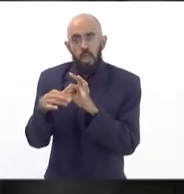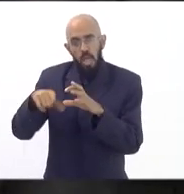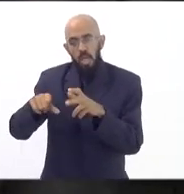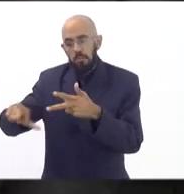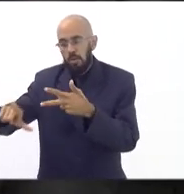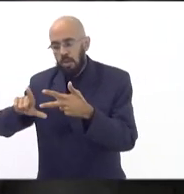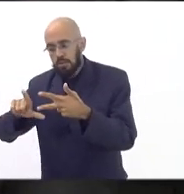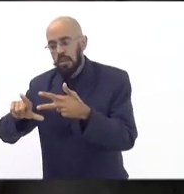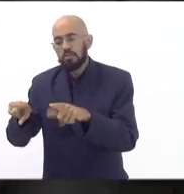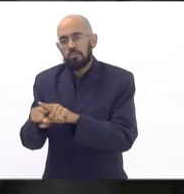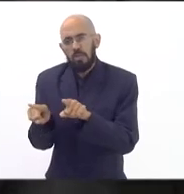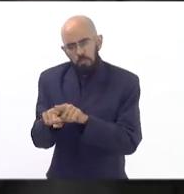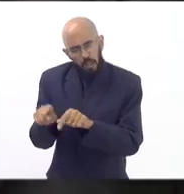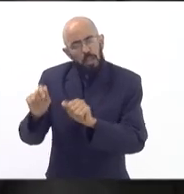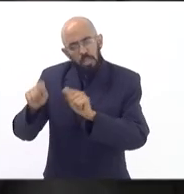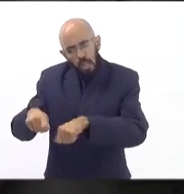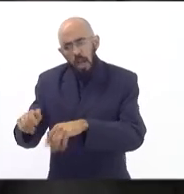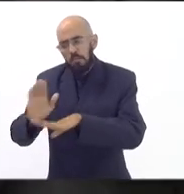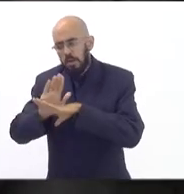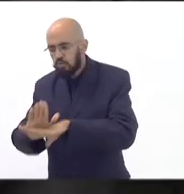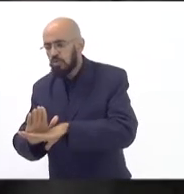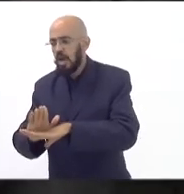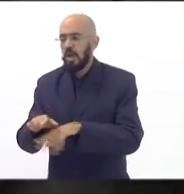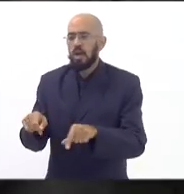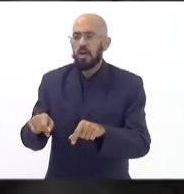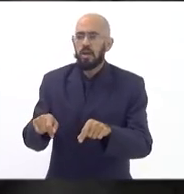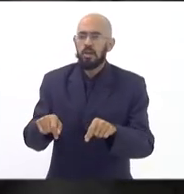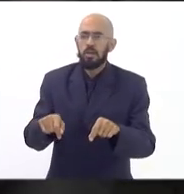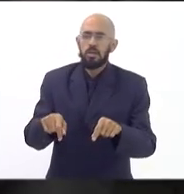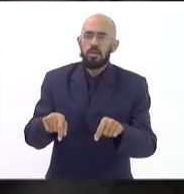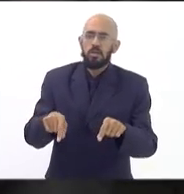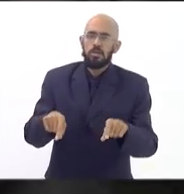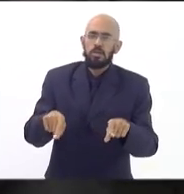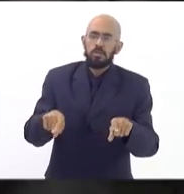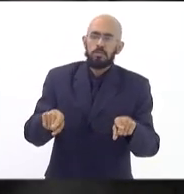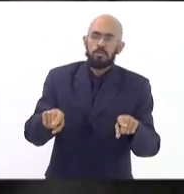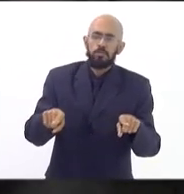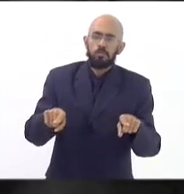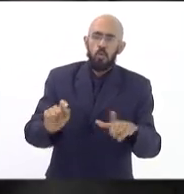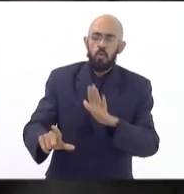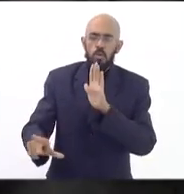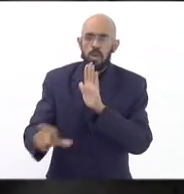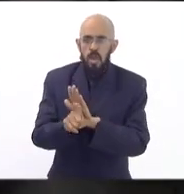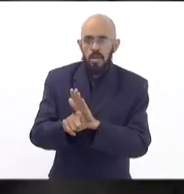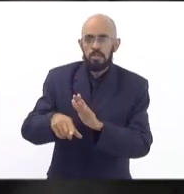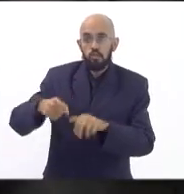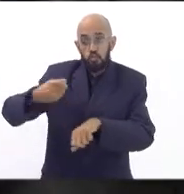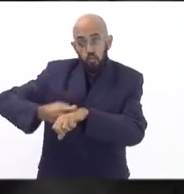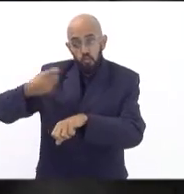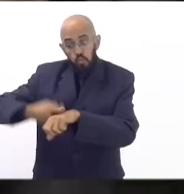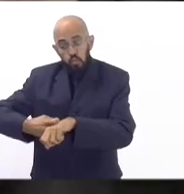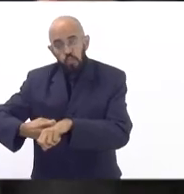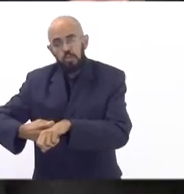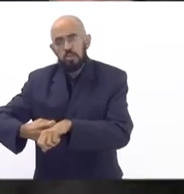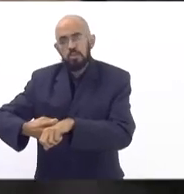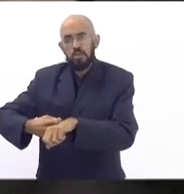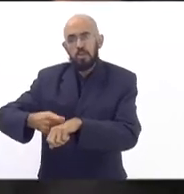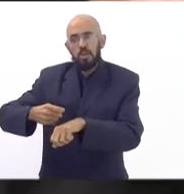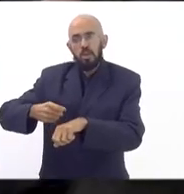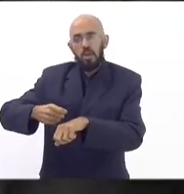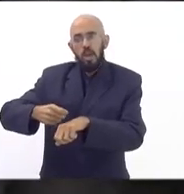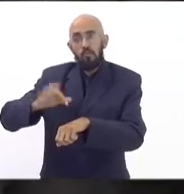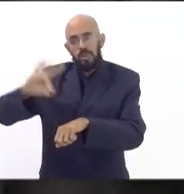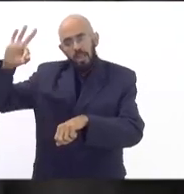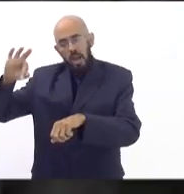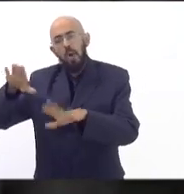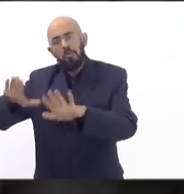nativos certamente Latte vai poder nos ajudar no com legislações mais duras né seja língua Federal e